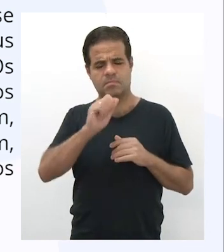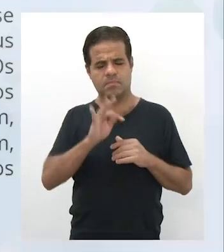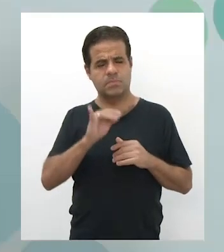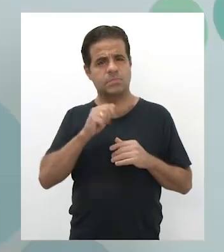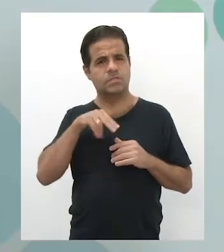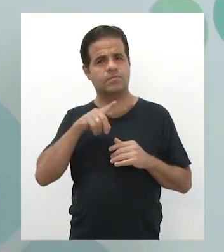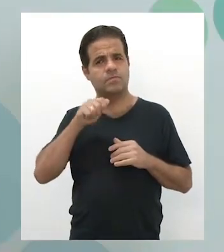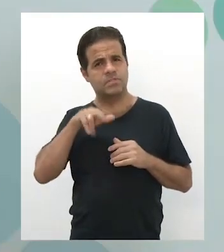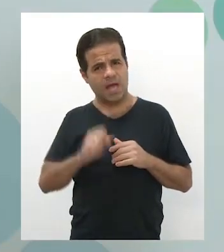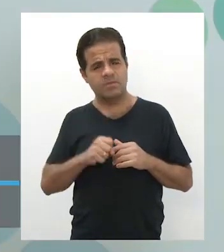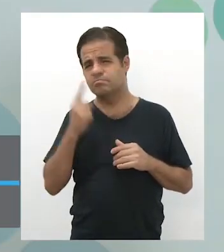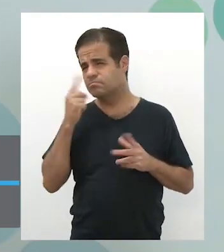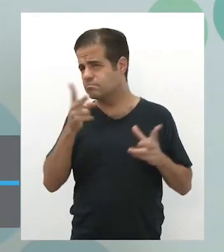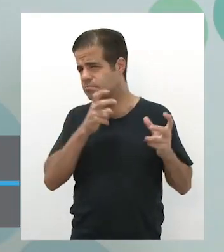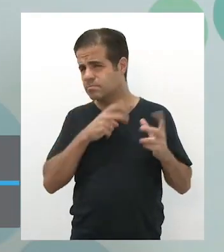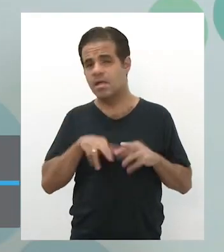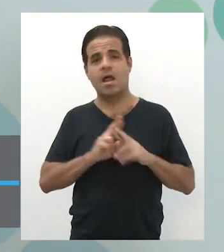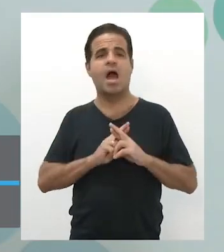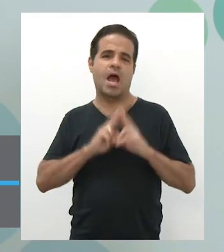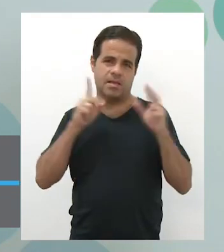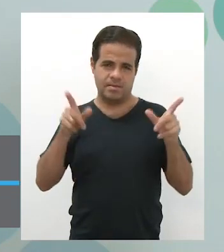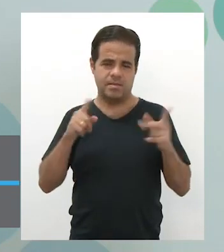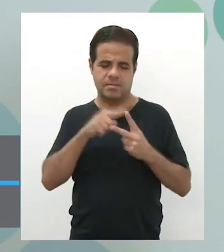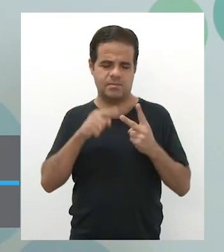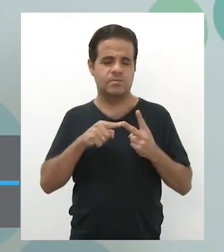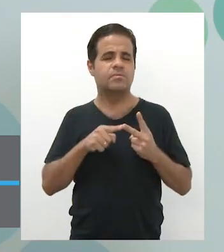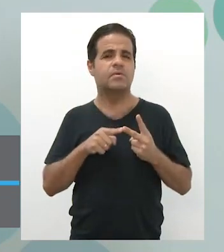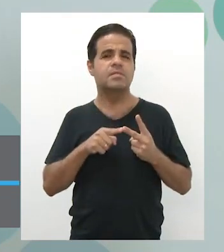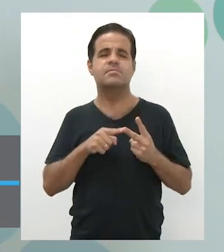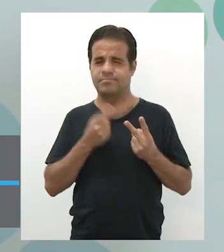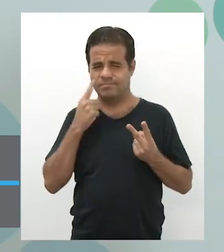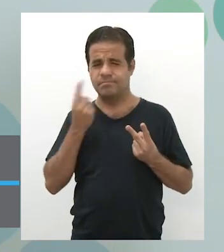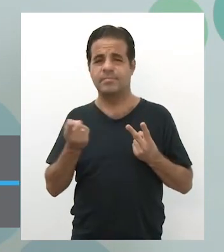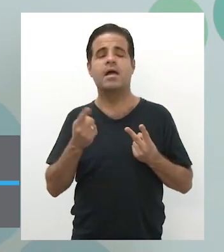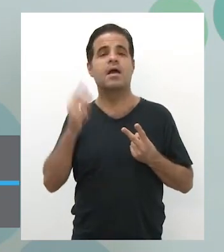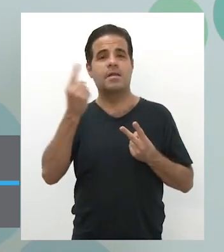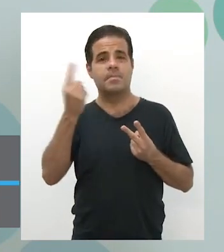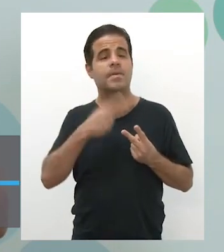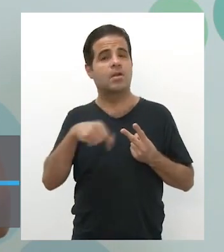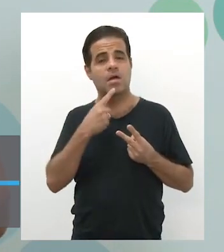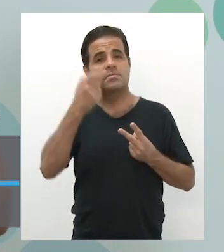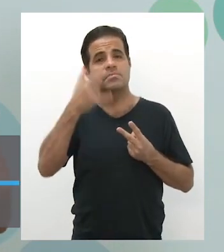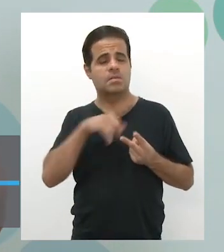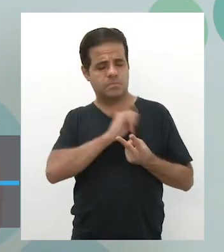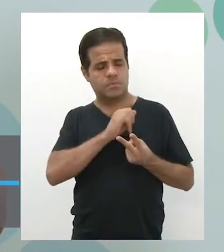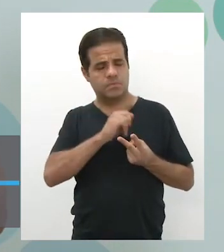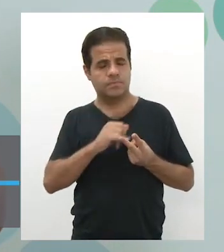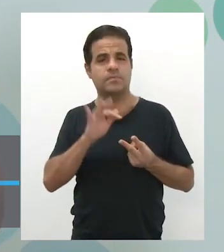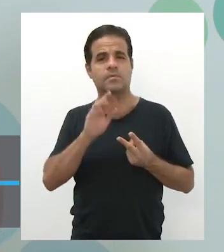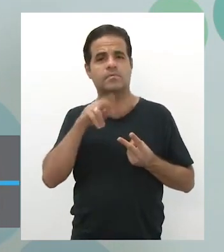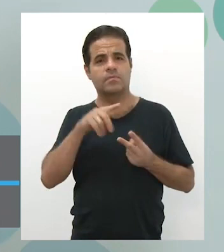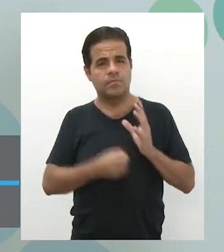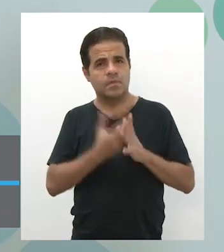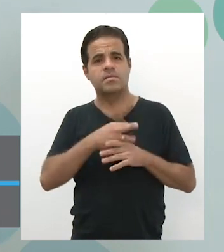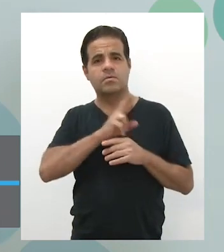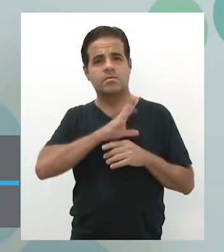latifundiários. Perceberam a diferença aí das duas fontes, sexto ano? Então, na primeira nós estamos contando a fundação de